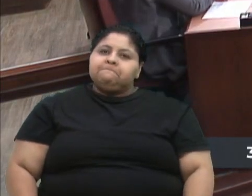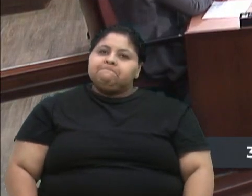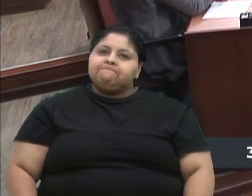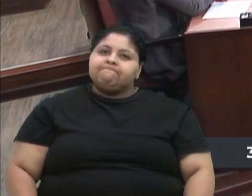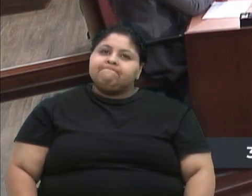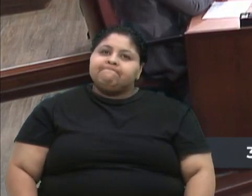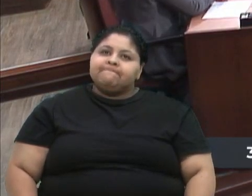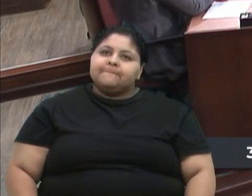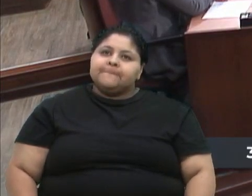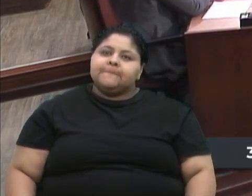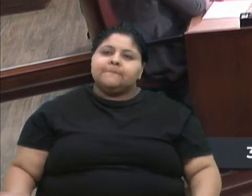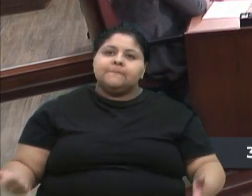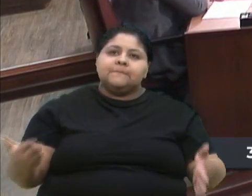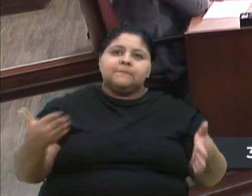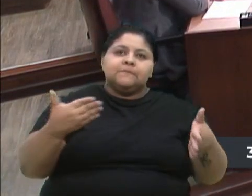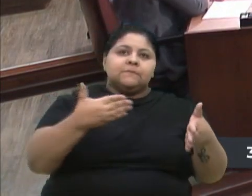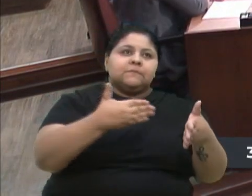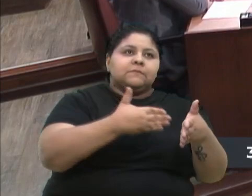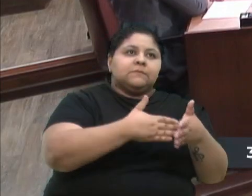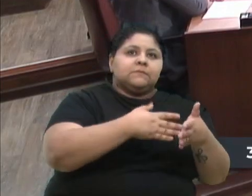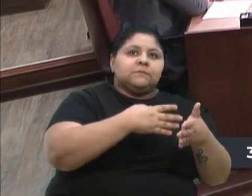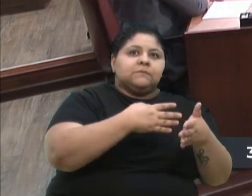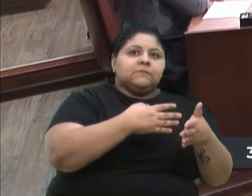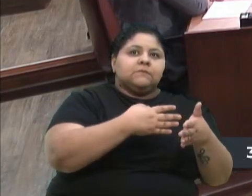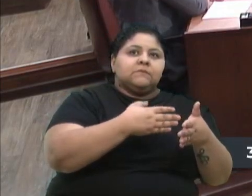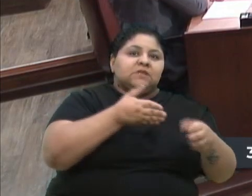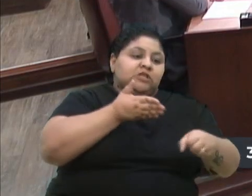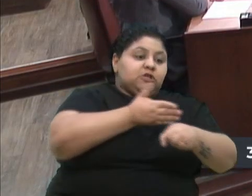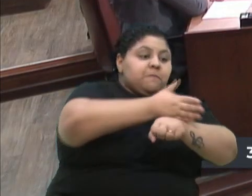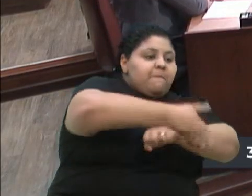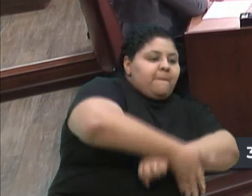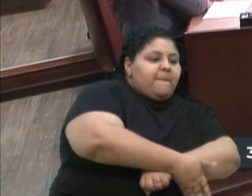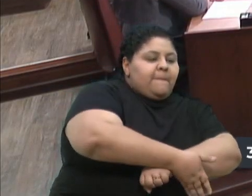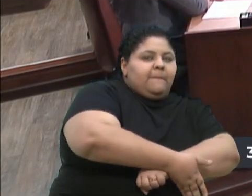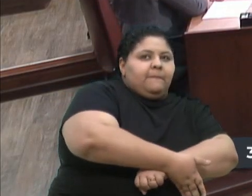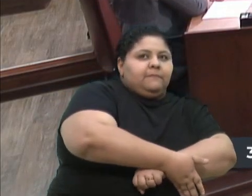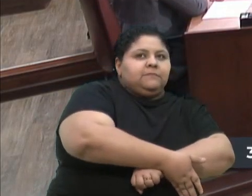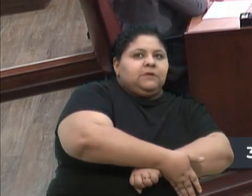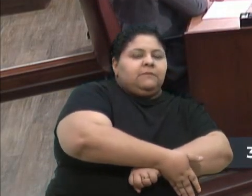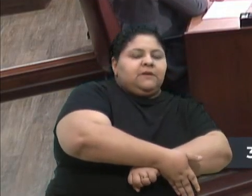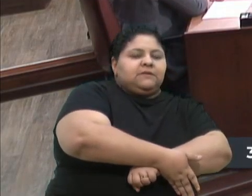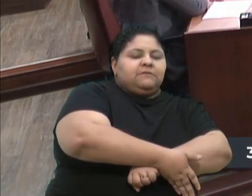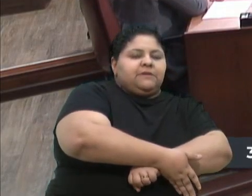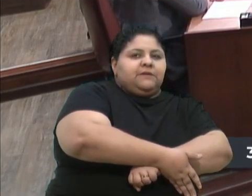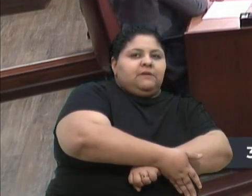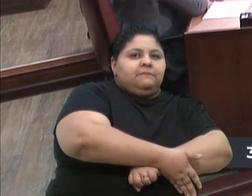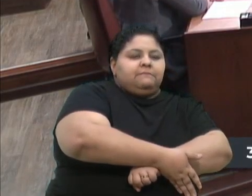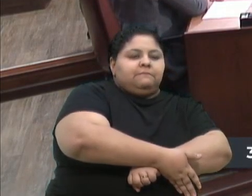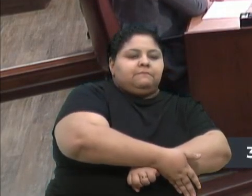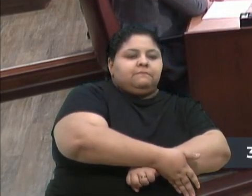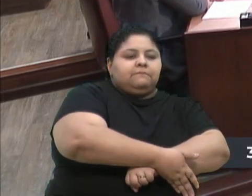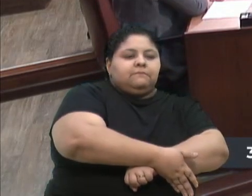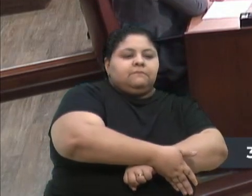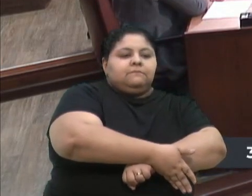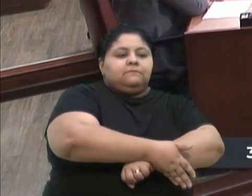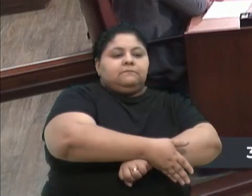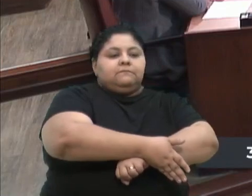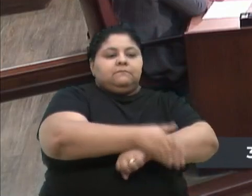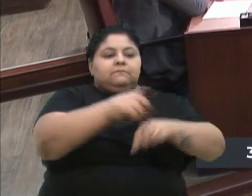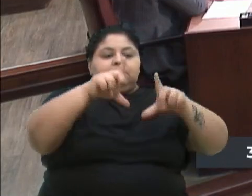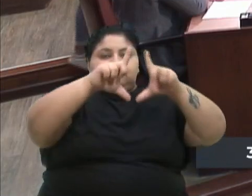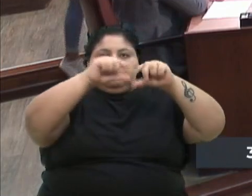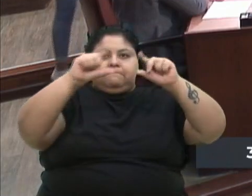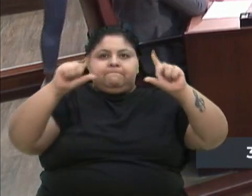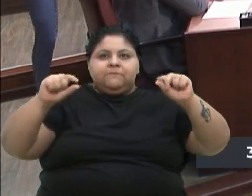Cheguei, era 1h pouco de Brasília, mas eu passando nos gabinetes dos deputados e senadores, e eu falando com o Cláudio, assessor